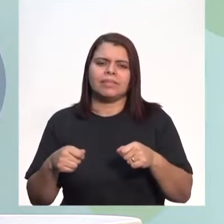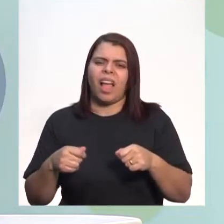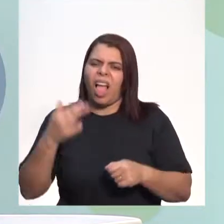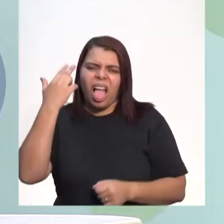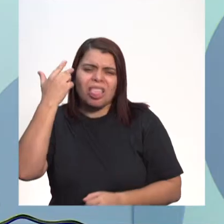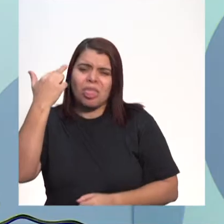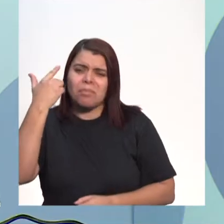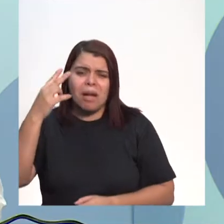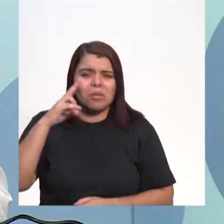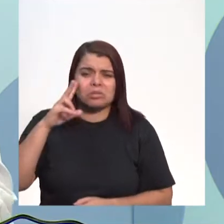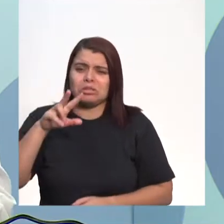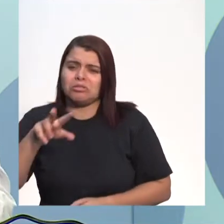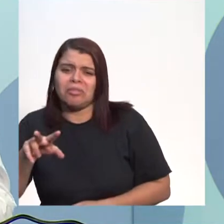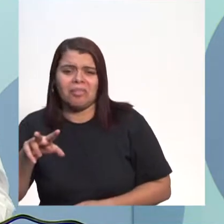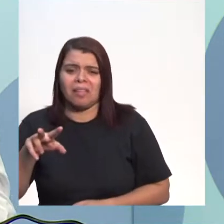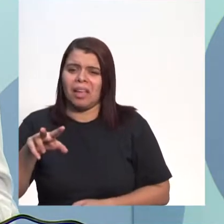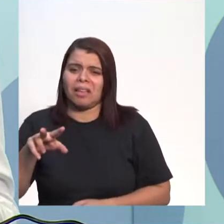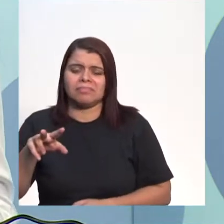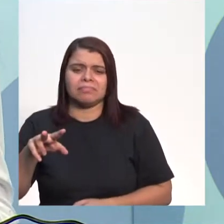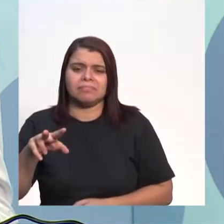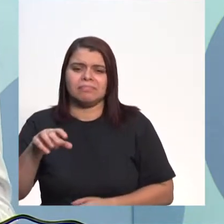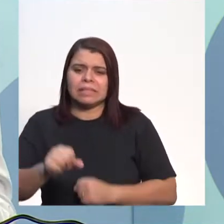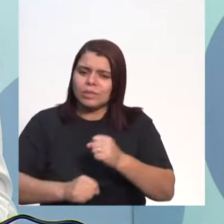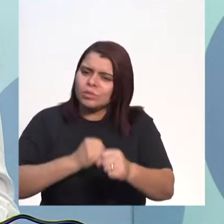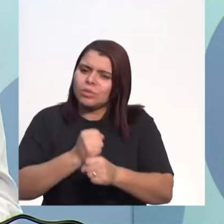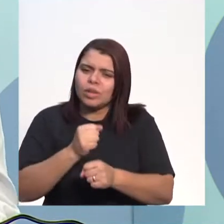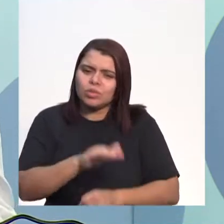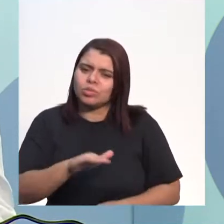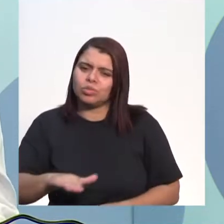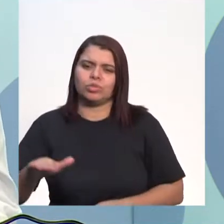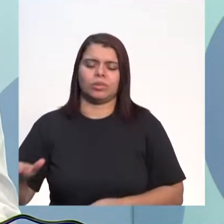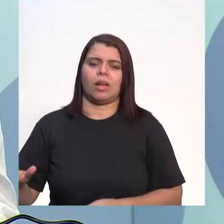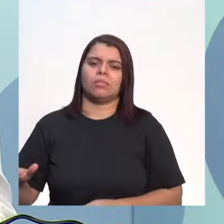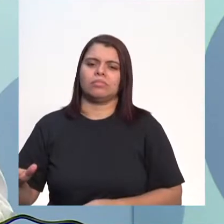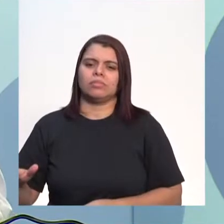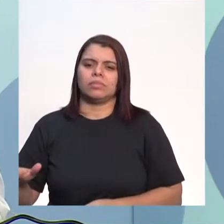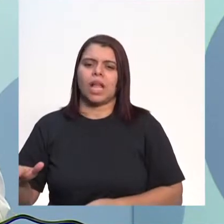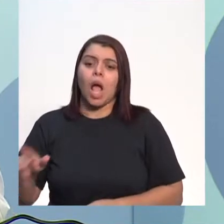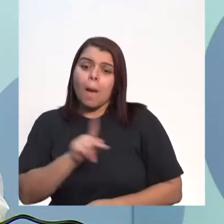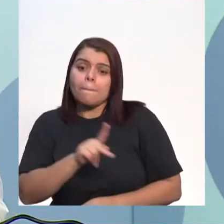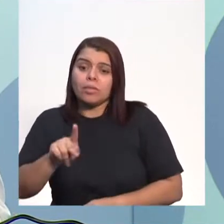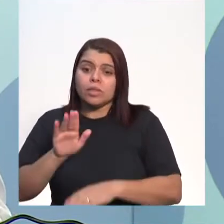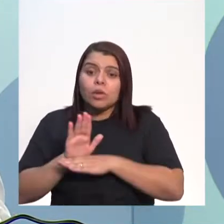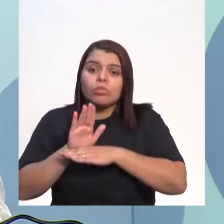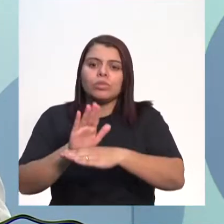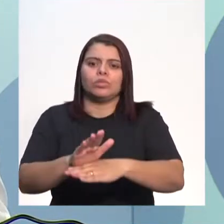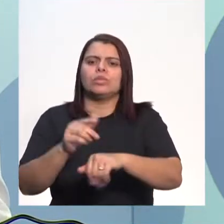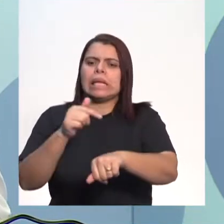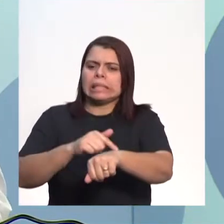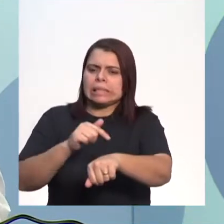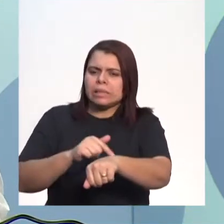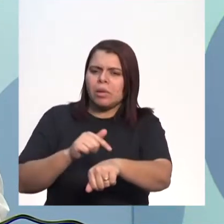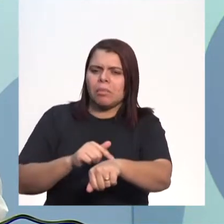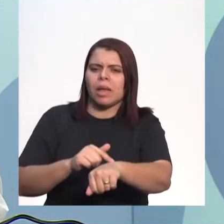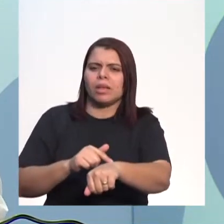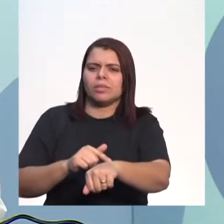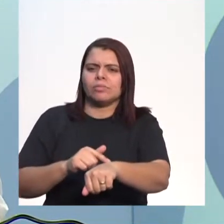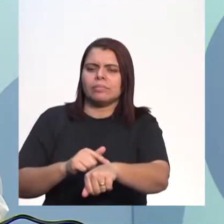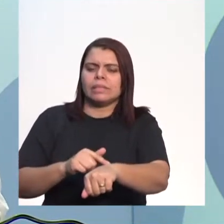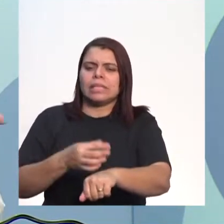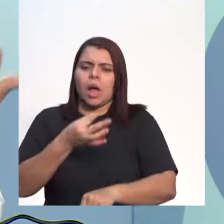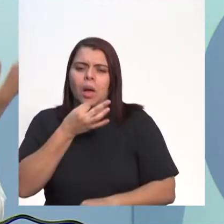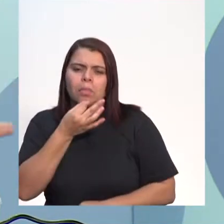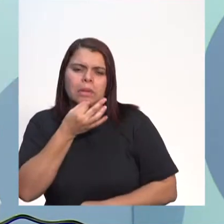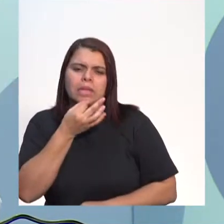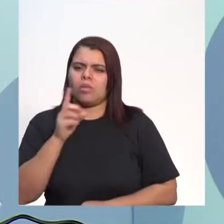dos anos iniciais, a mediação do professor. Então, nesse momento, a gente optou por não deixar essas